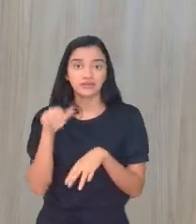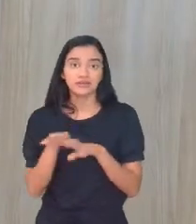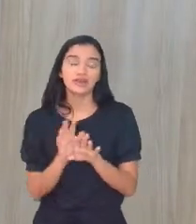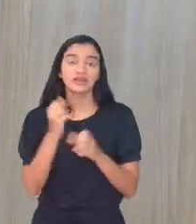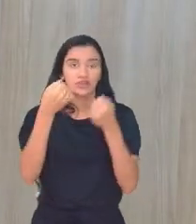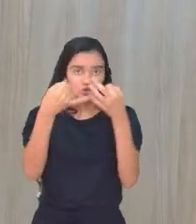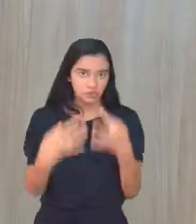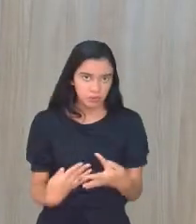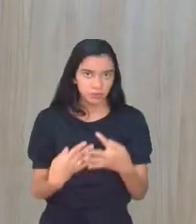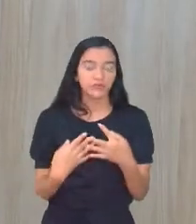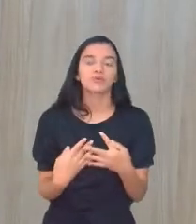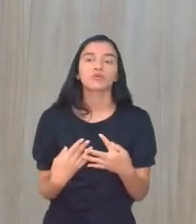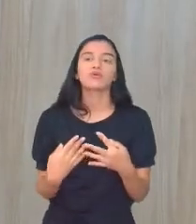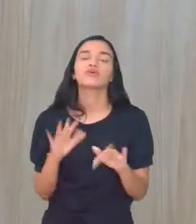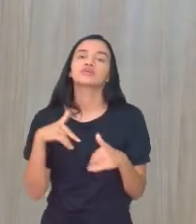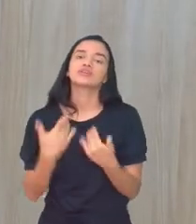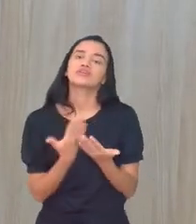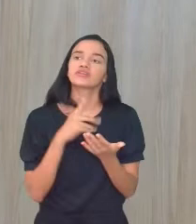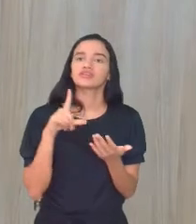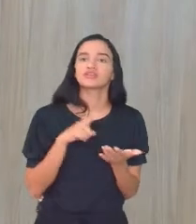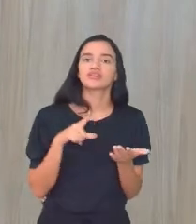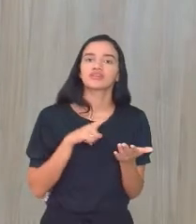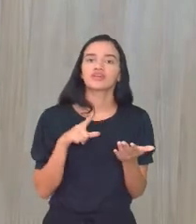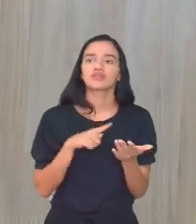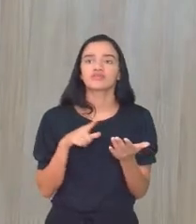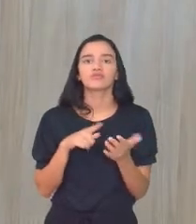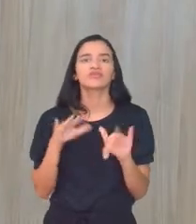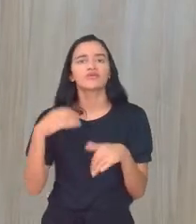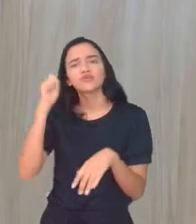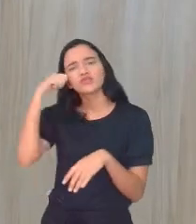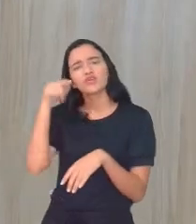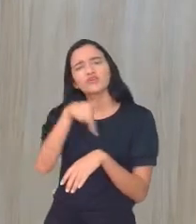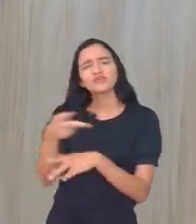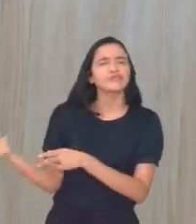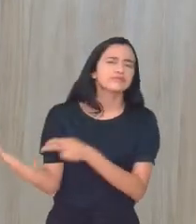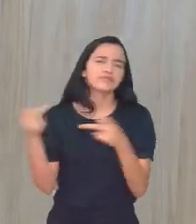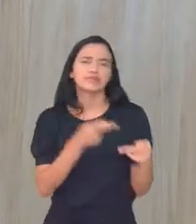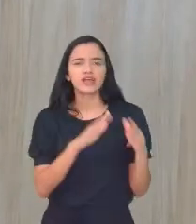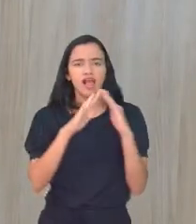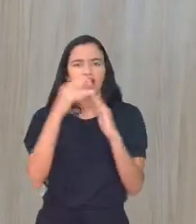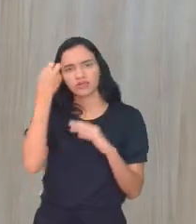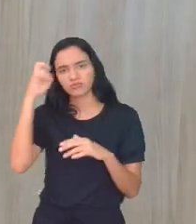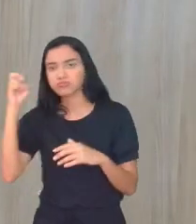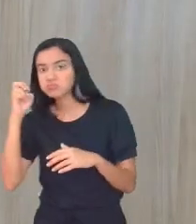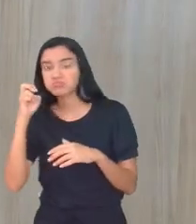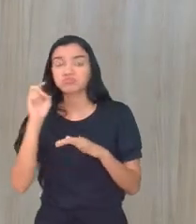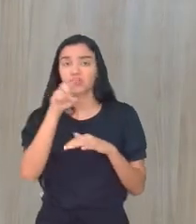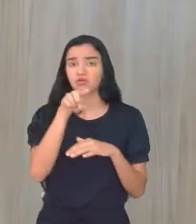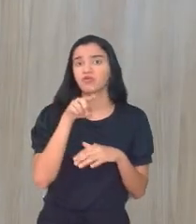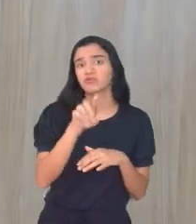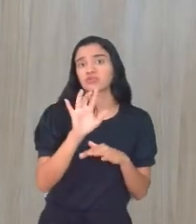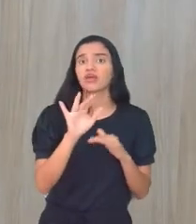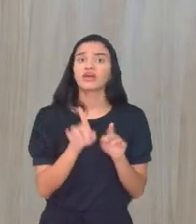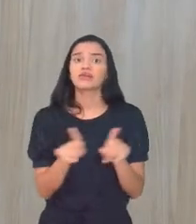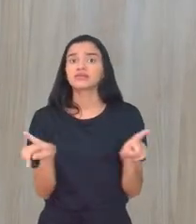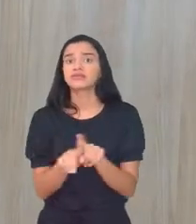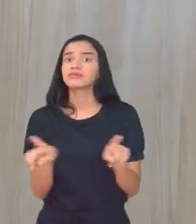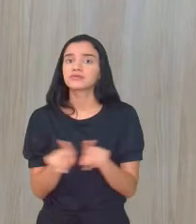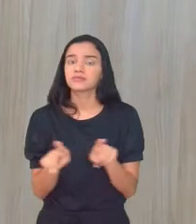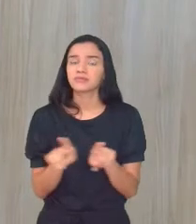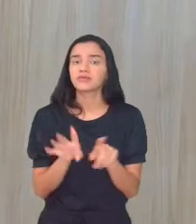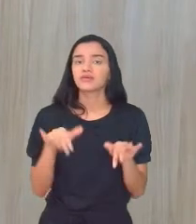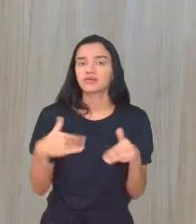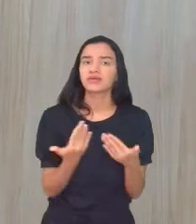artesanato, aí a gente teve esse vídeo introdutório. Aí começa, né? Você já visitou a Casa da Cultura? você já